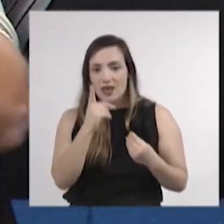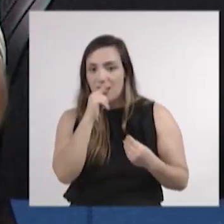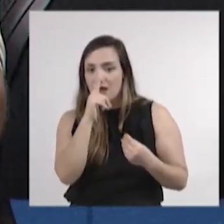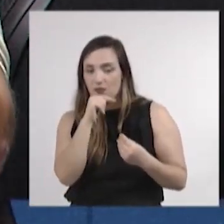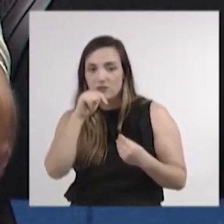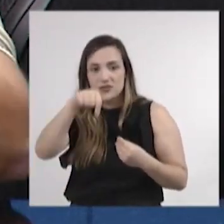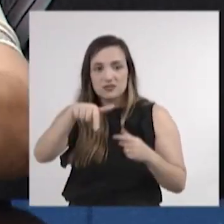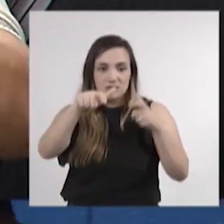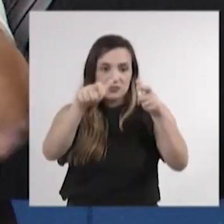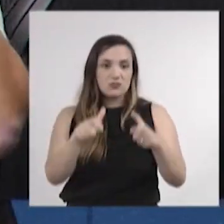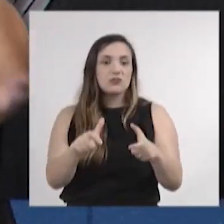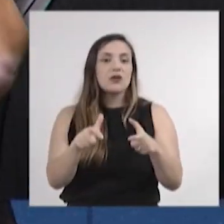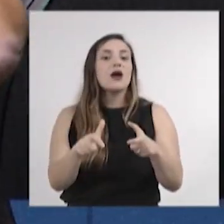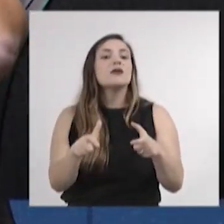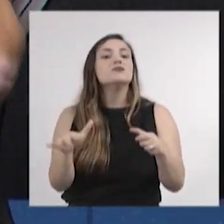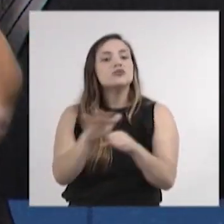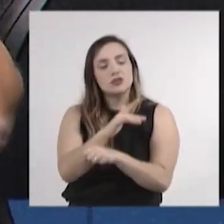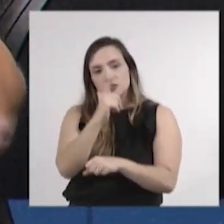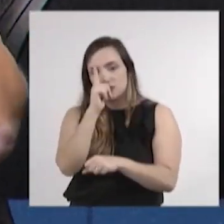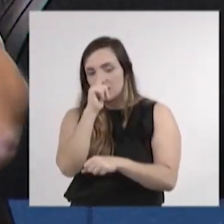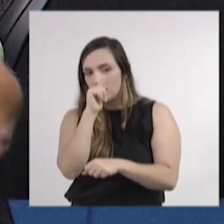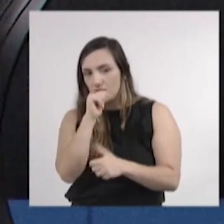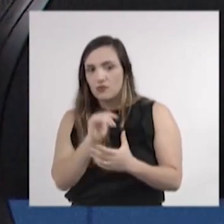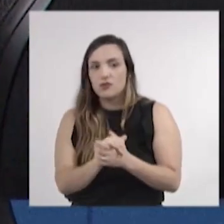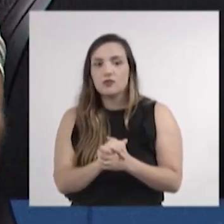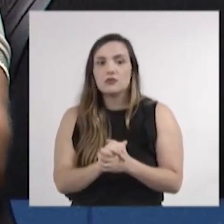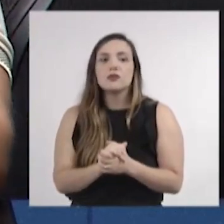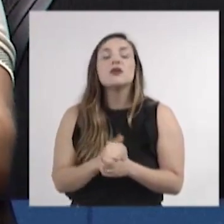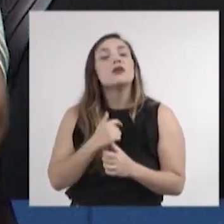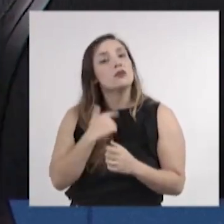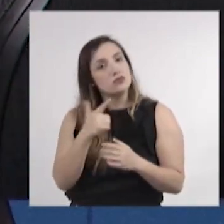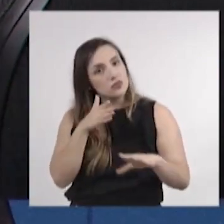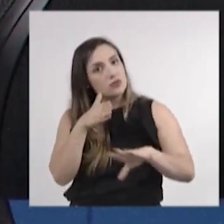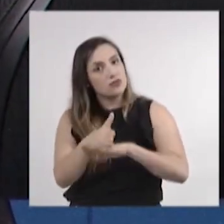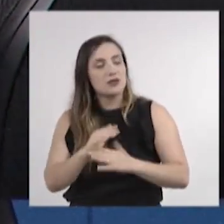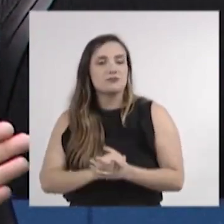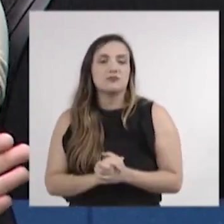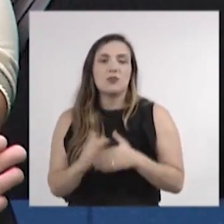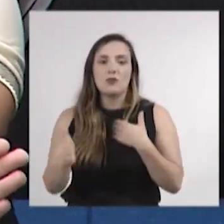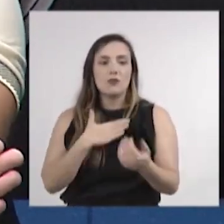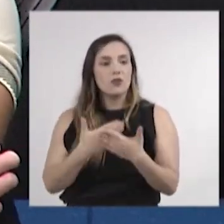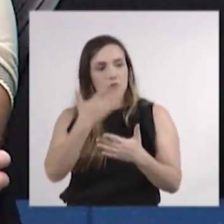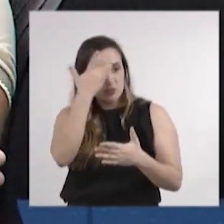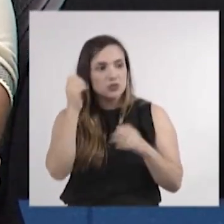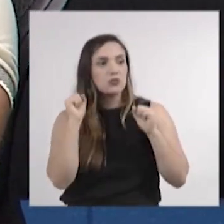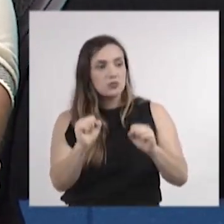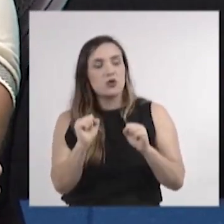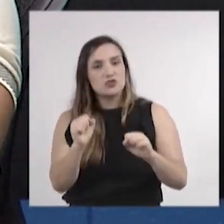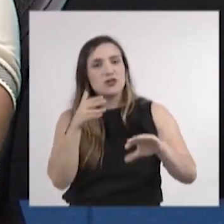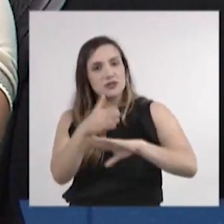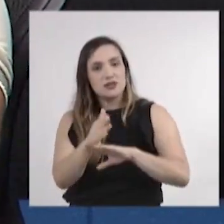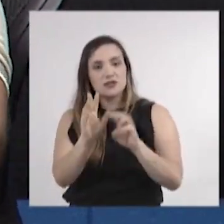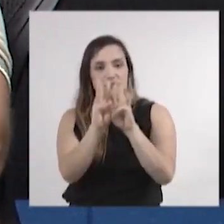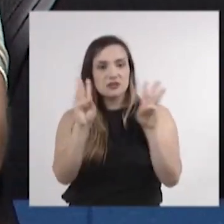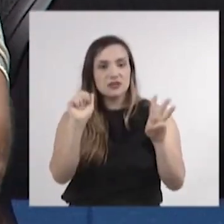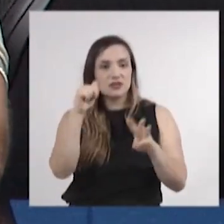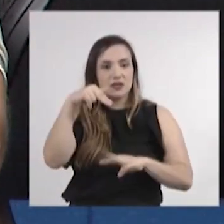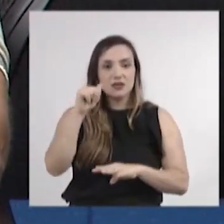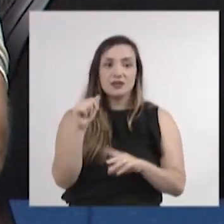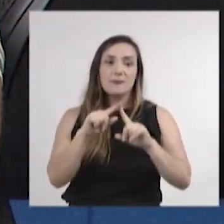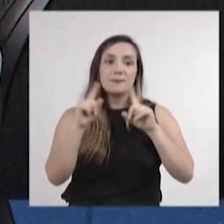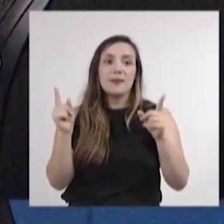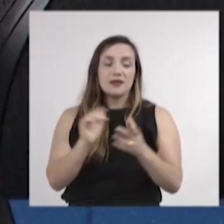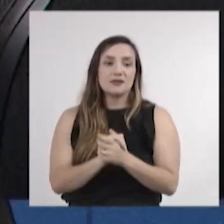reservatório mais atual em relação ao como era na época do enchimento, eu consigo acessar. Qualquer um aqui, ó, entrando no site da ANA, consegue. Só